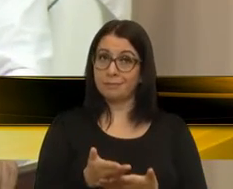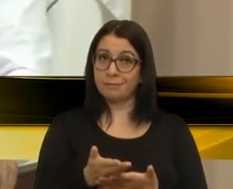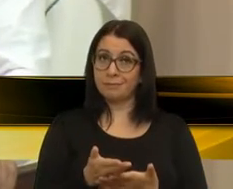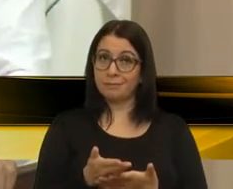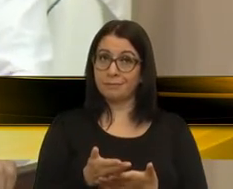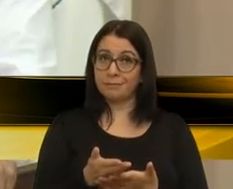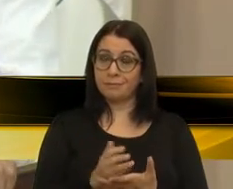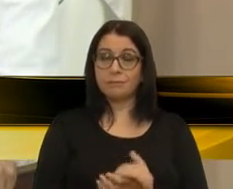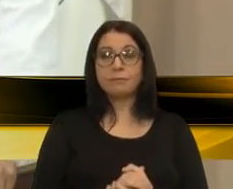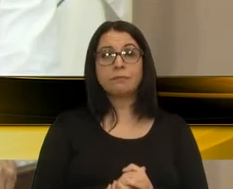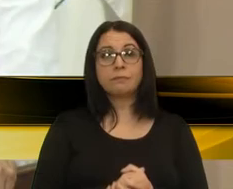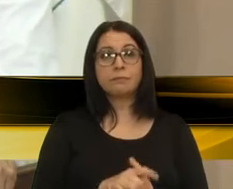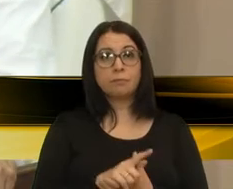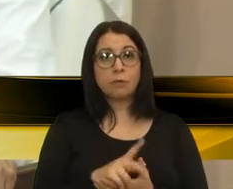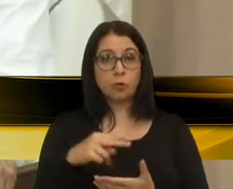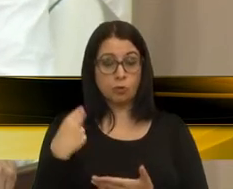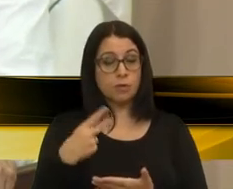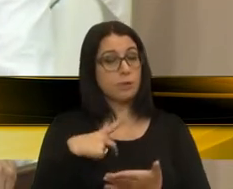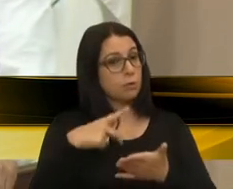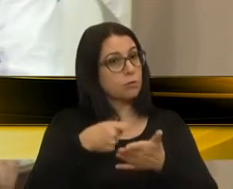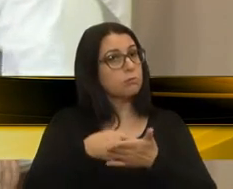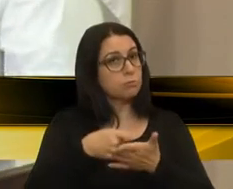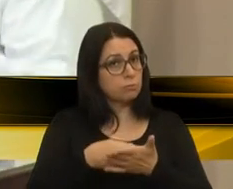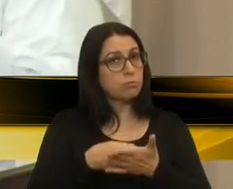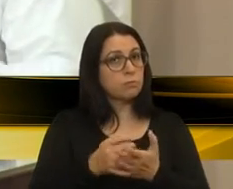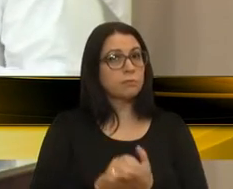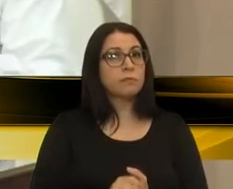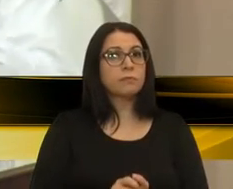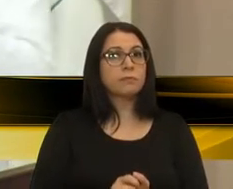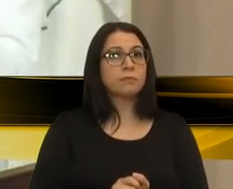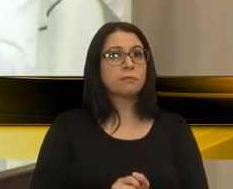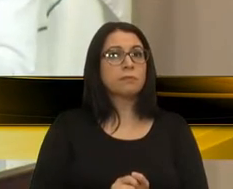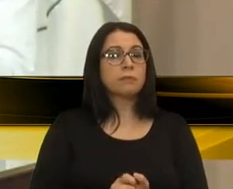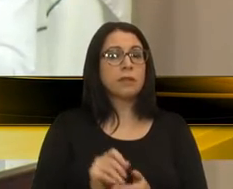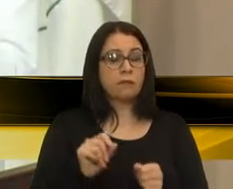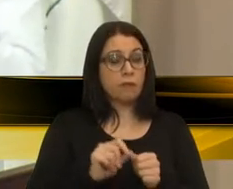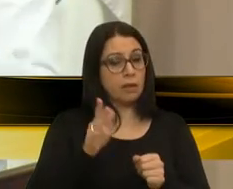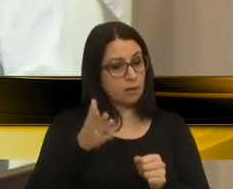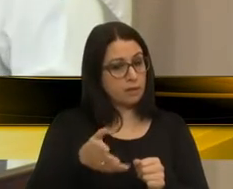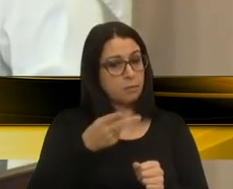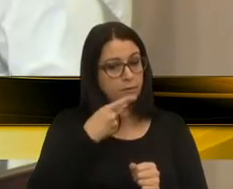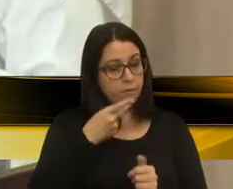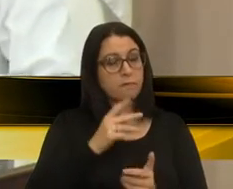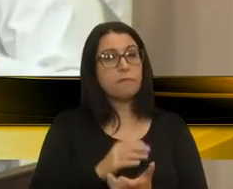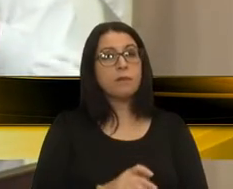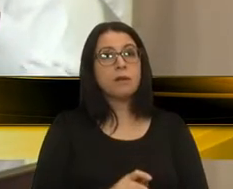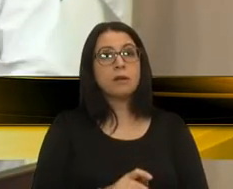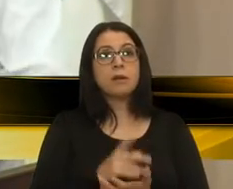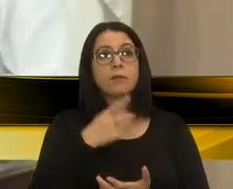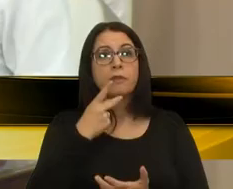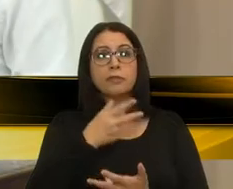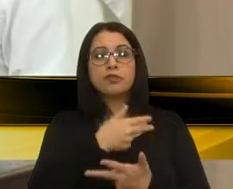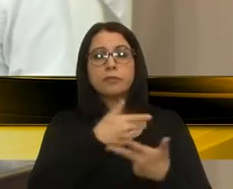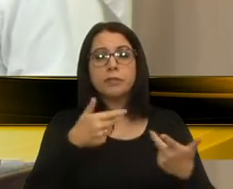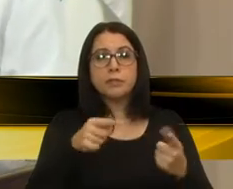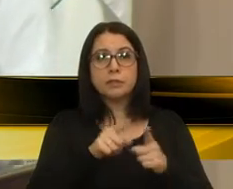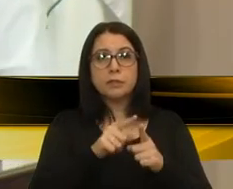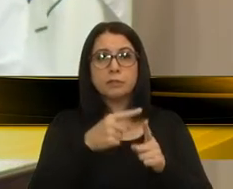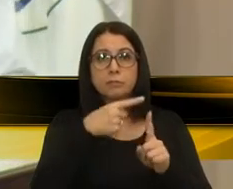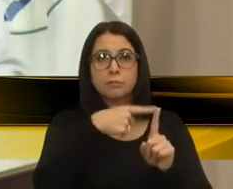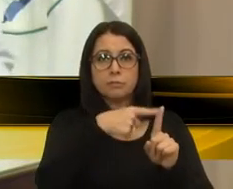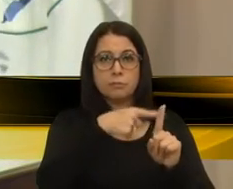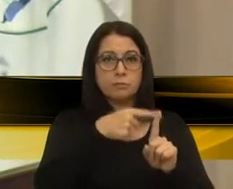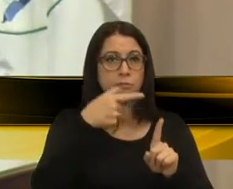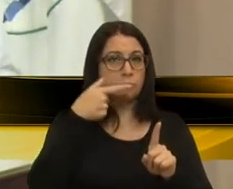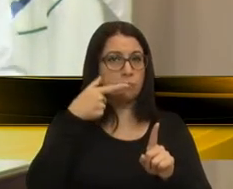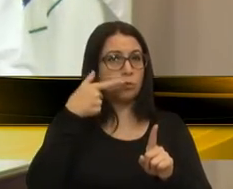conveniente se manifestar. Mas nós temos que exigir. Então, feita essa observação, eu quero falar de vários elementos positivos da audiência